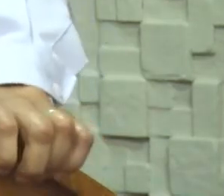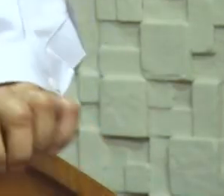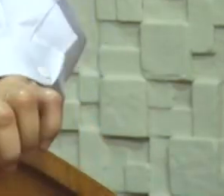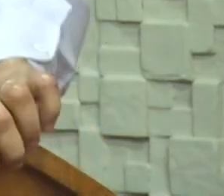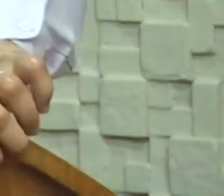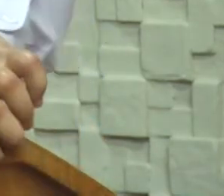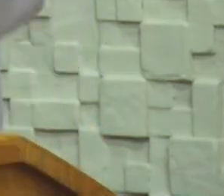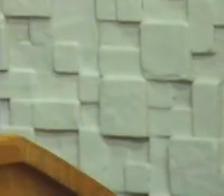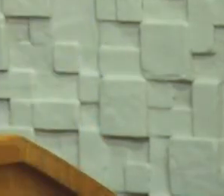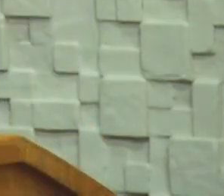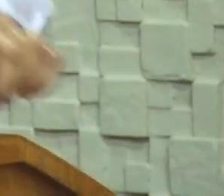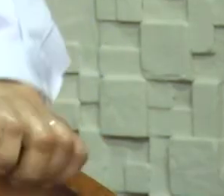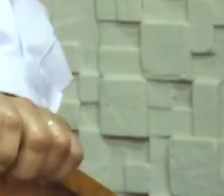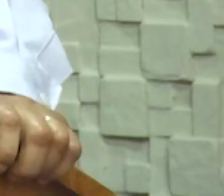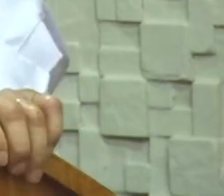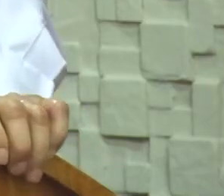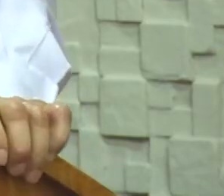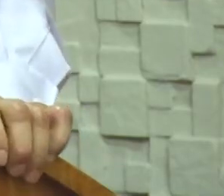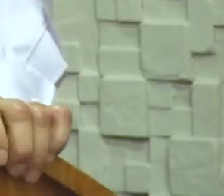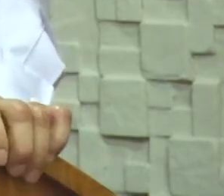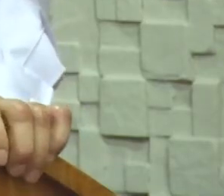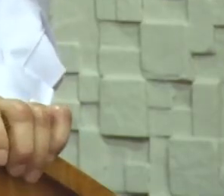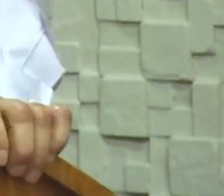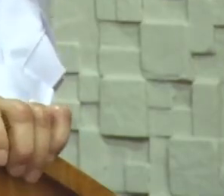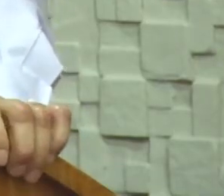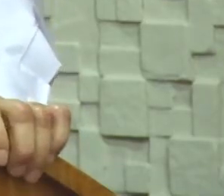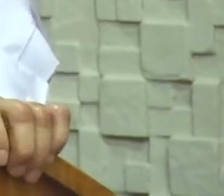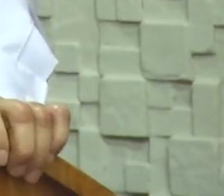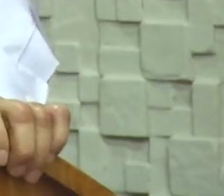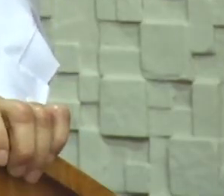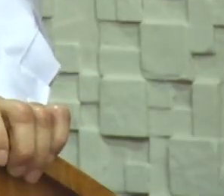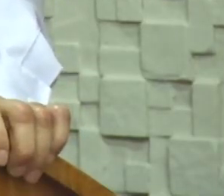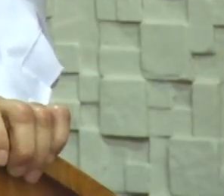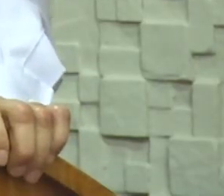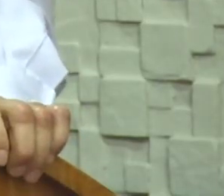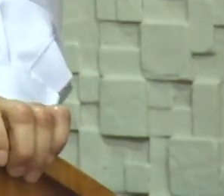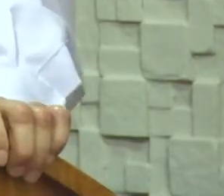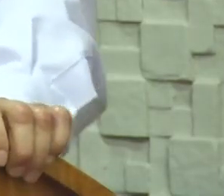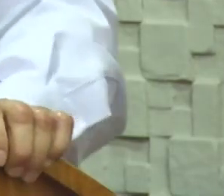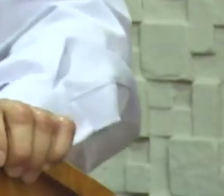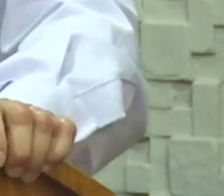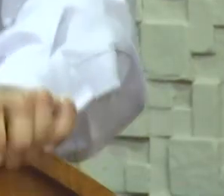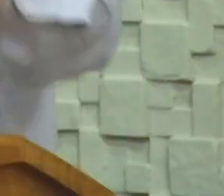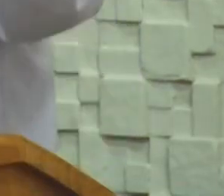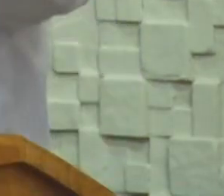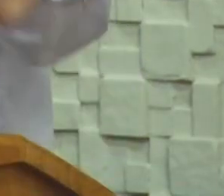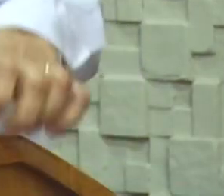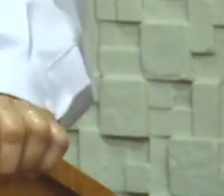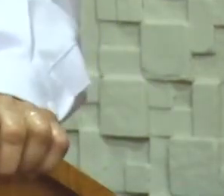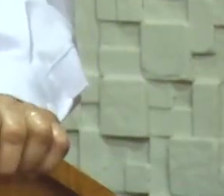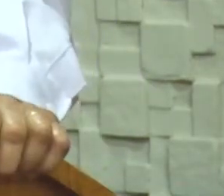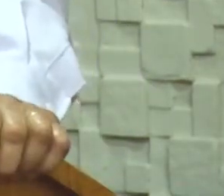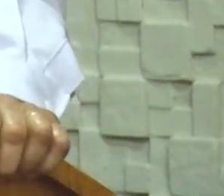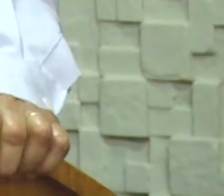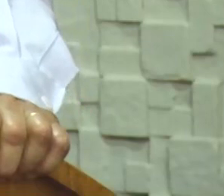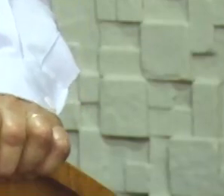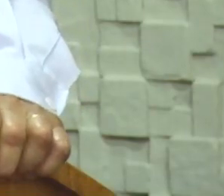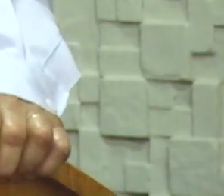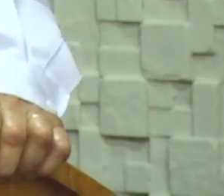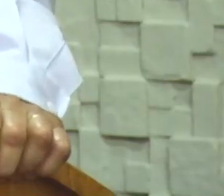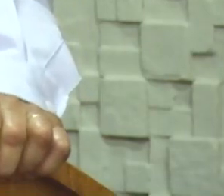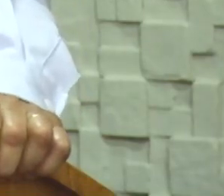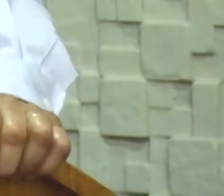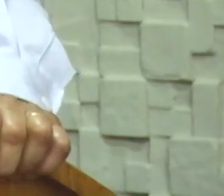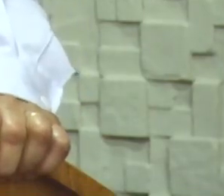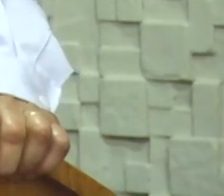o nosso nobre vereador que mora lá né Flavinho ou fizesse um asfaltamento inclusive pediram para que falasse contigo então estou